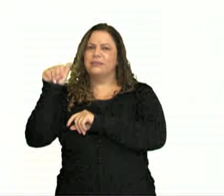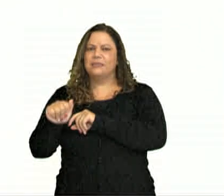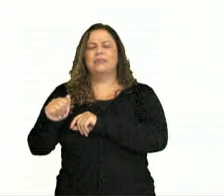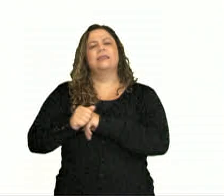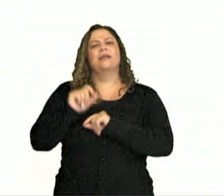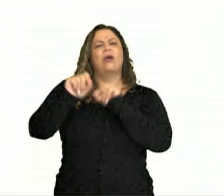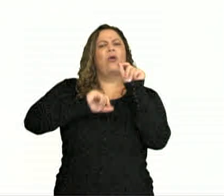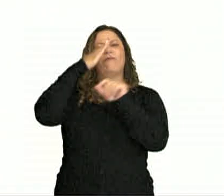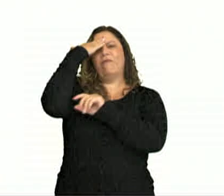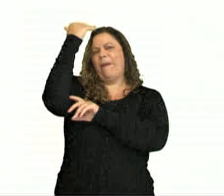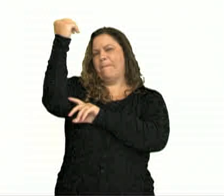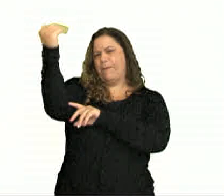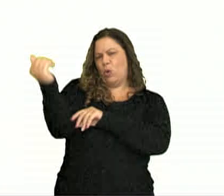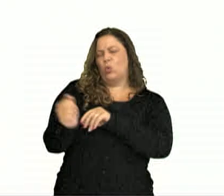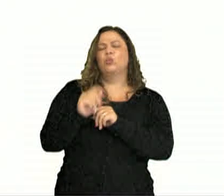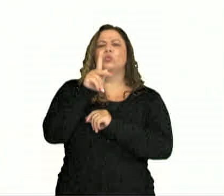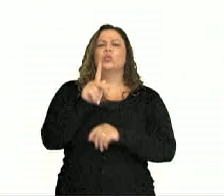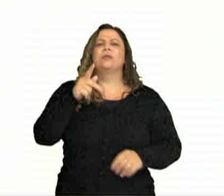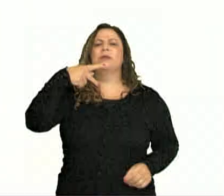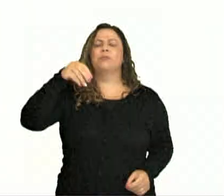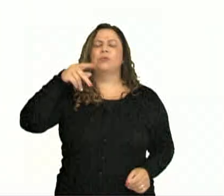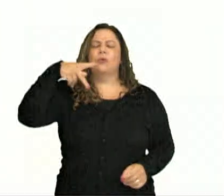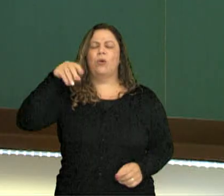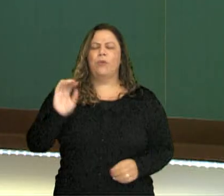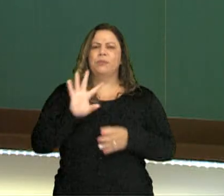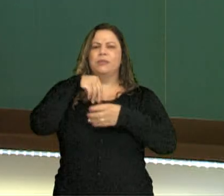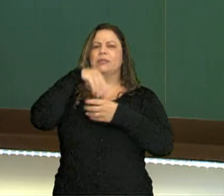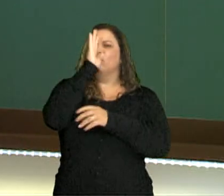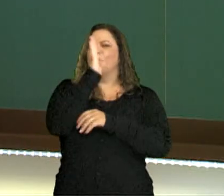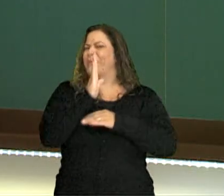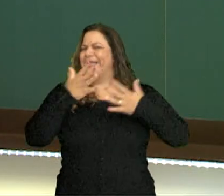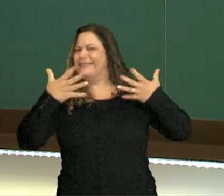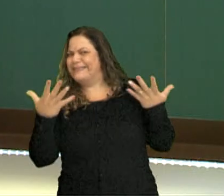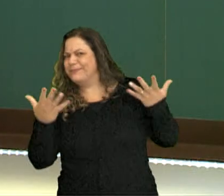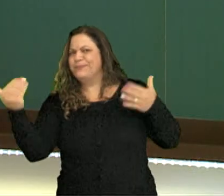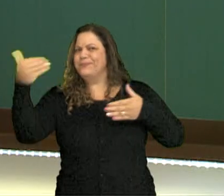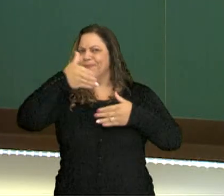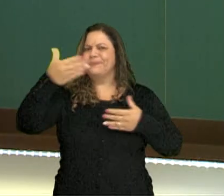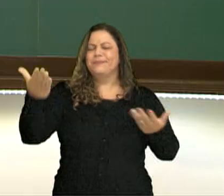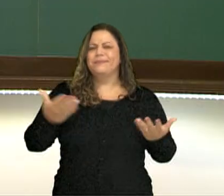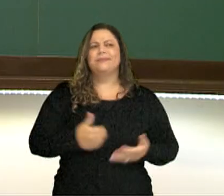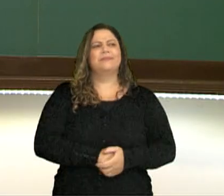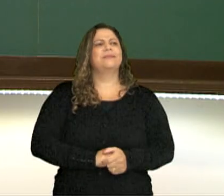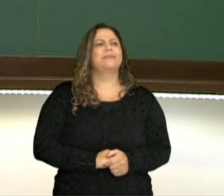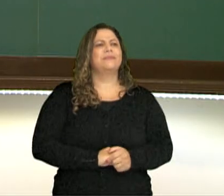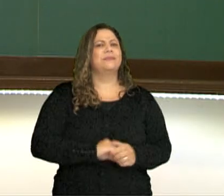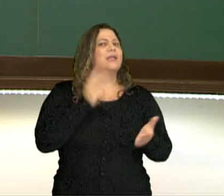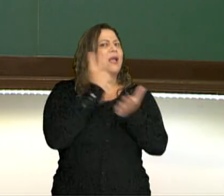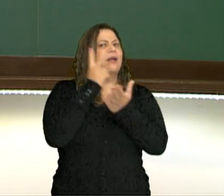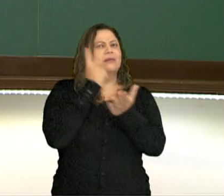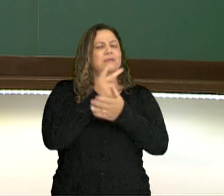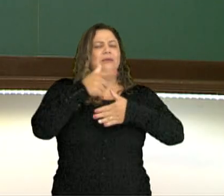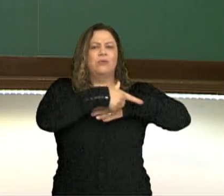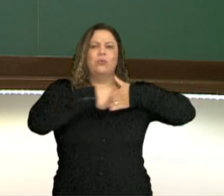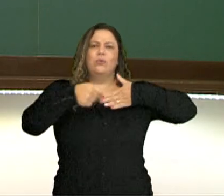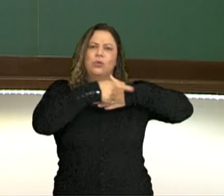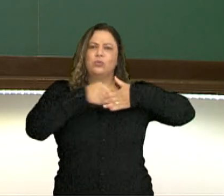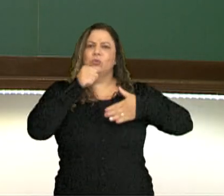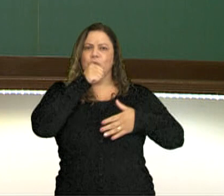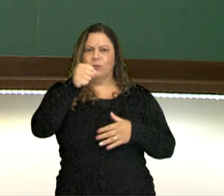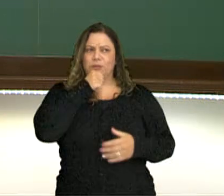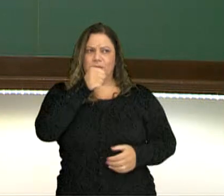Observe aqui, ó. Sempre vai aparecer o autor da reportagem. Por vezes está aqui